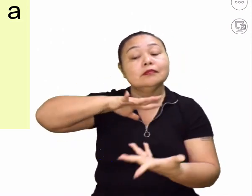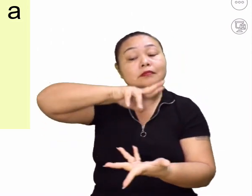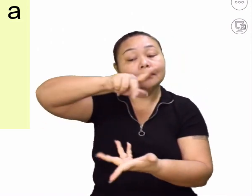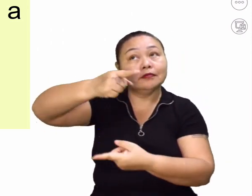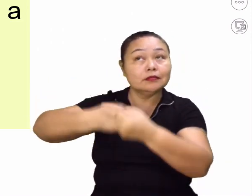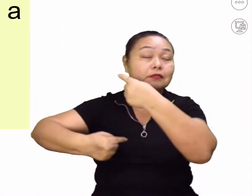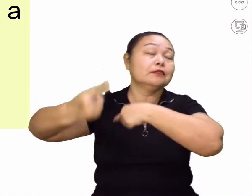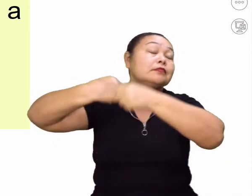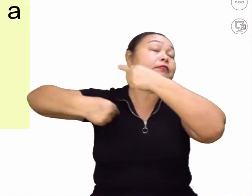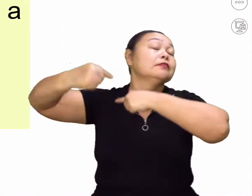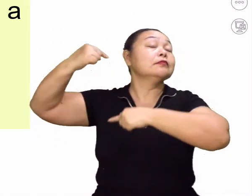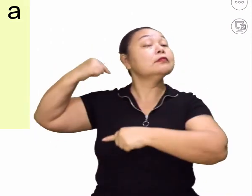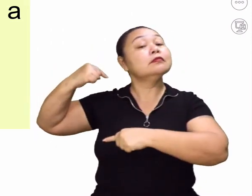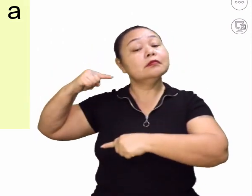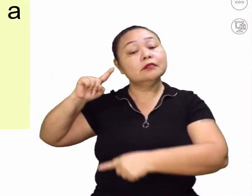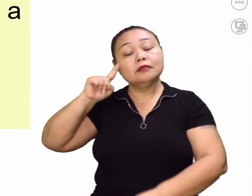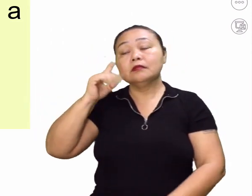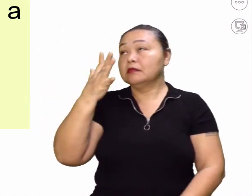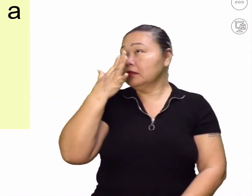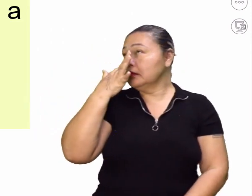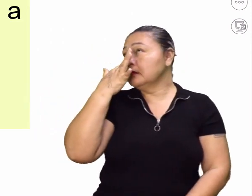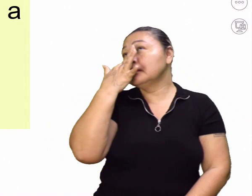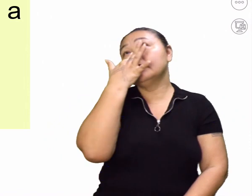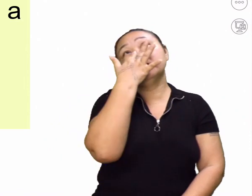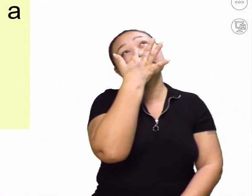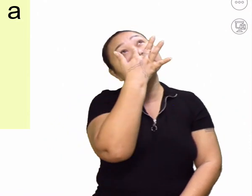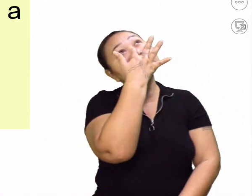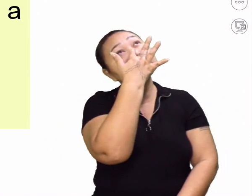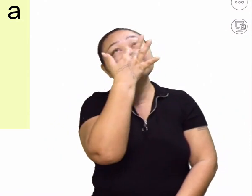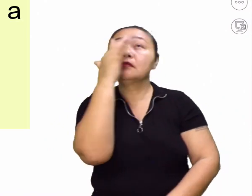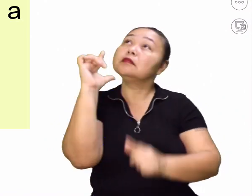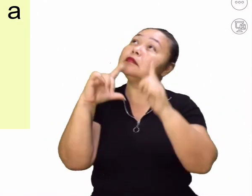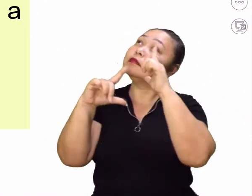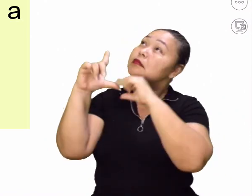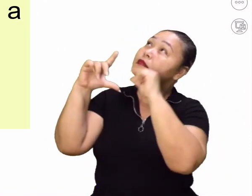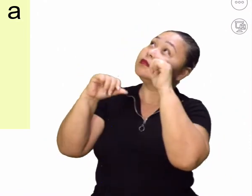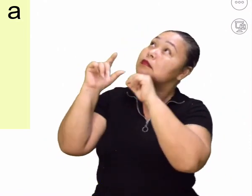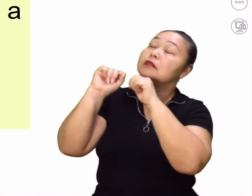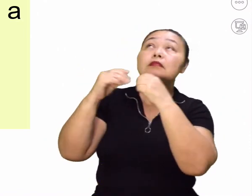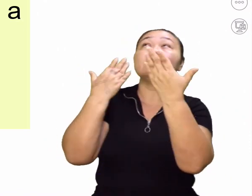tempo, né, a partir dessa observação dos estudos aí da